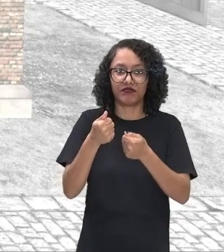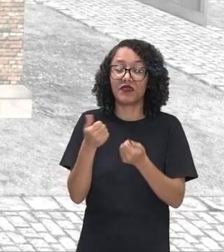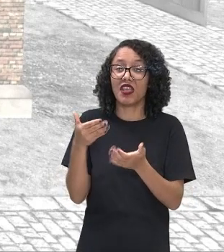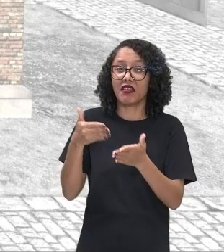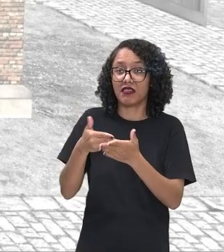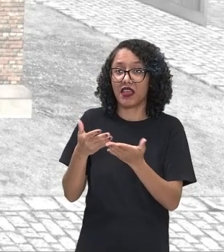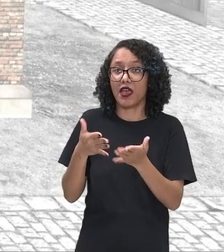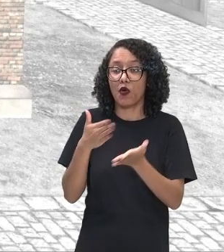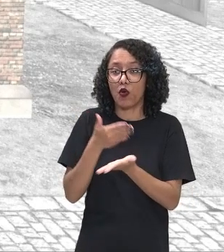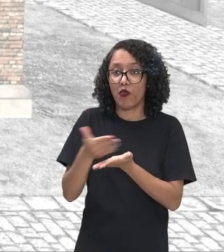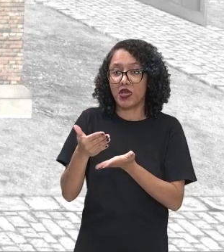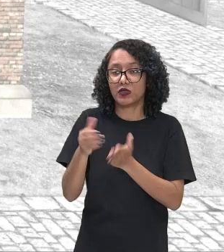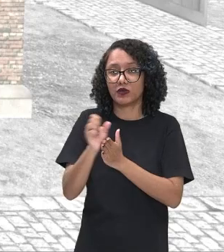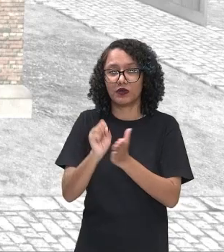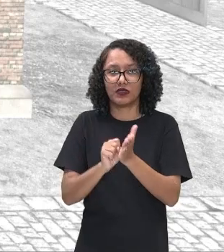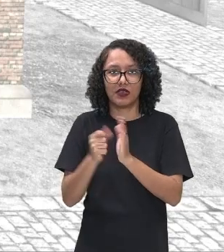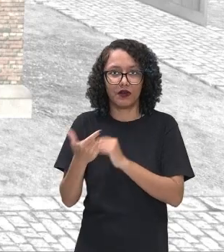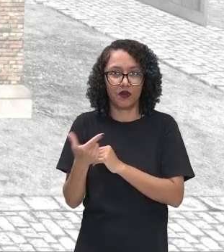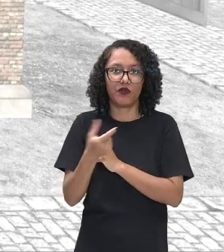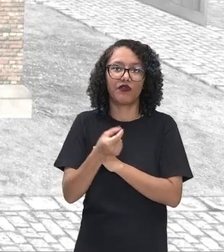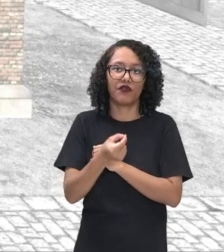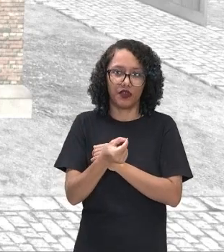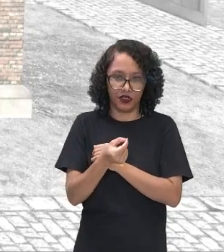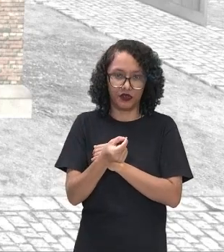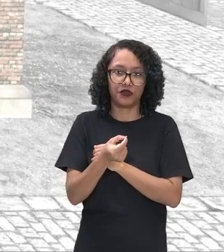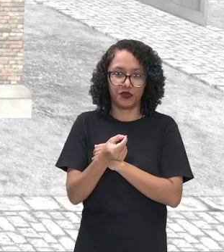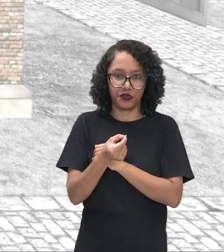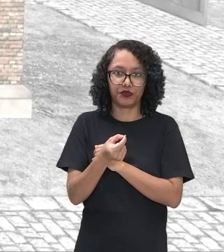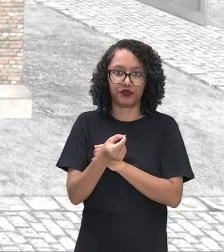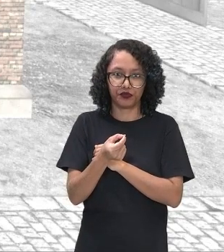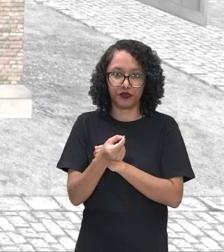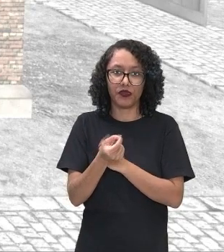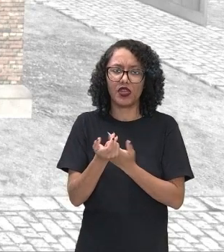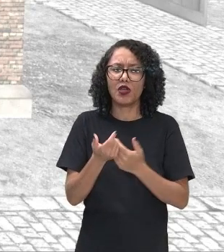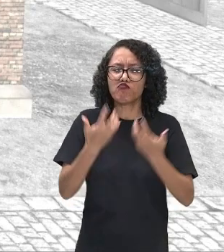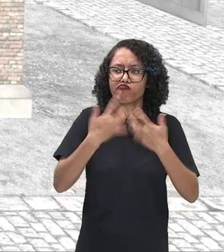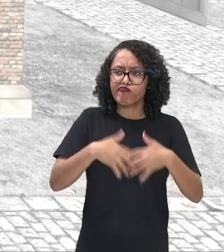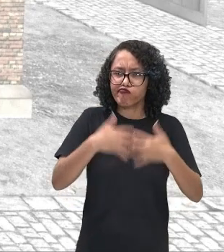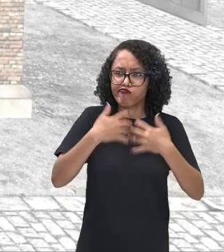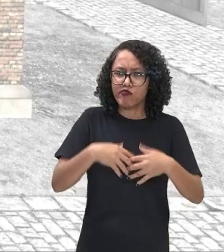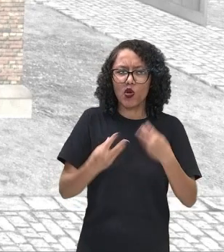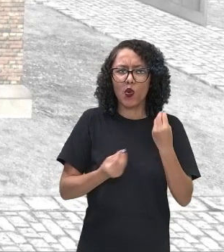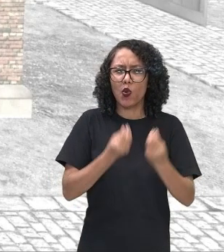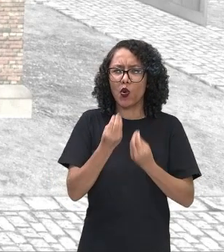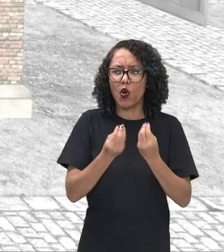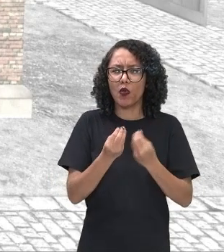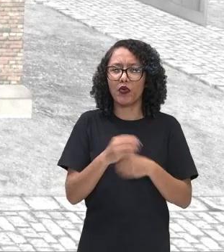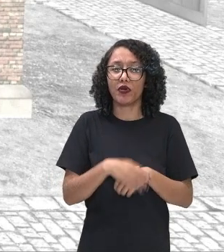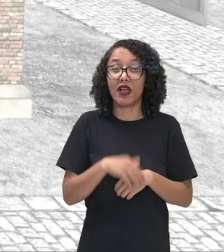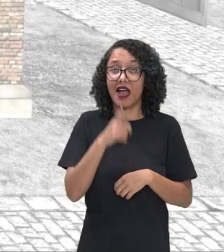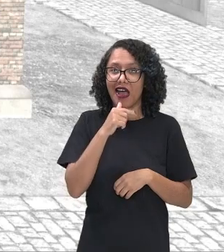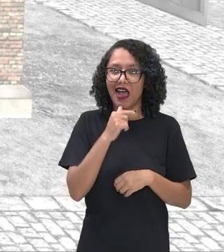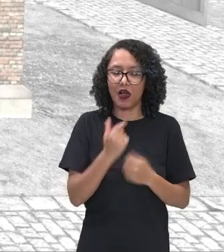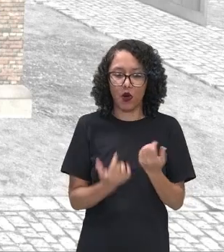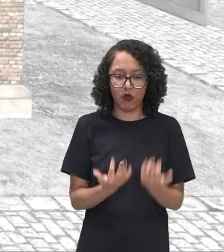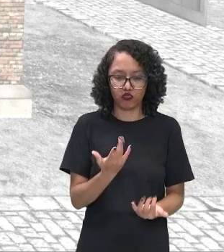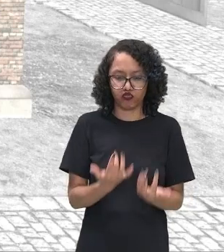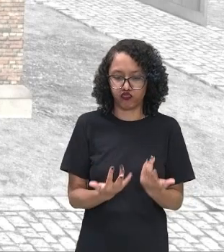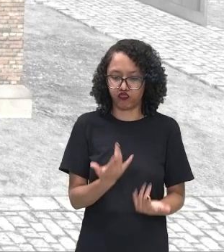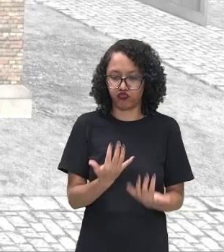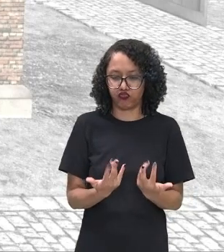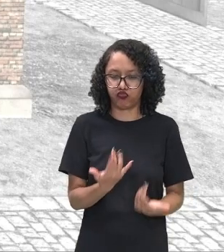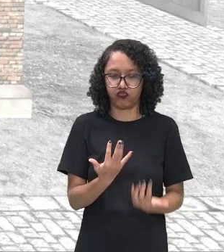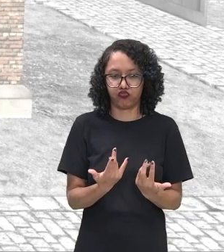do século XX. Seu funcionamento é baseado no aquecimento de água